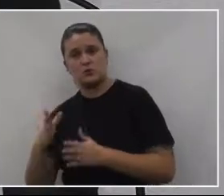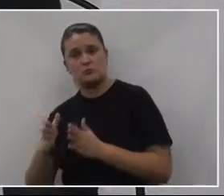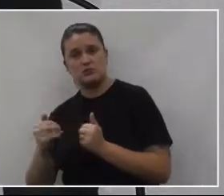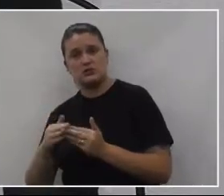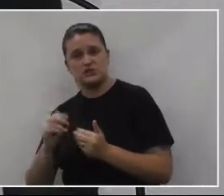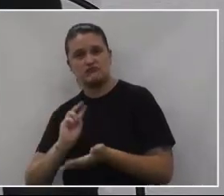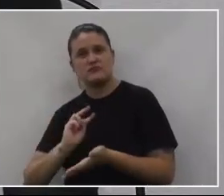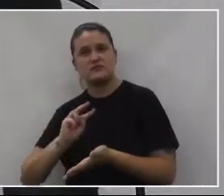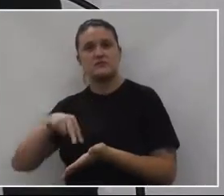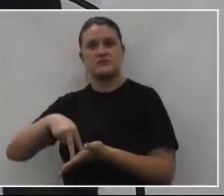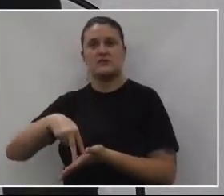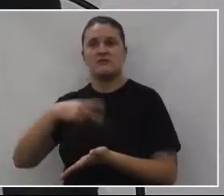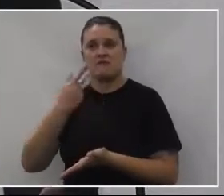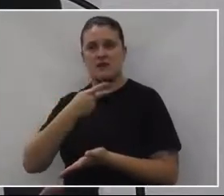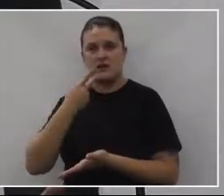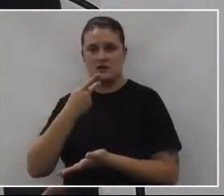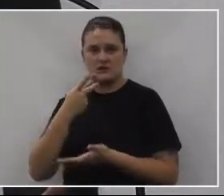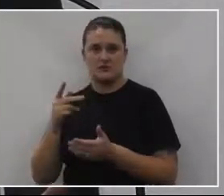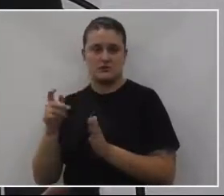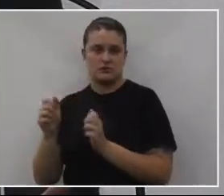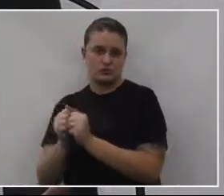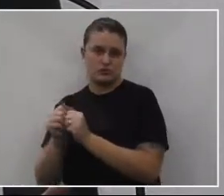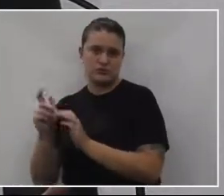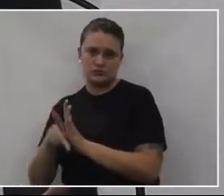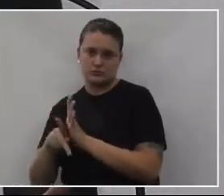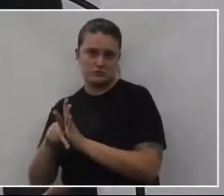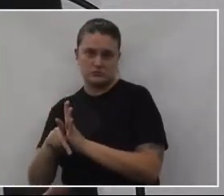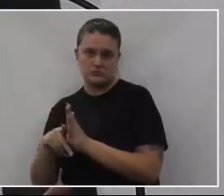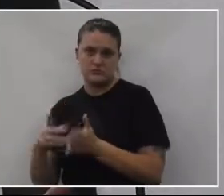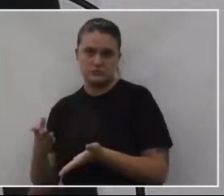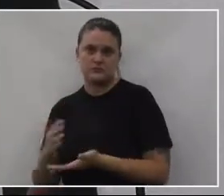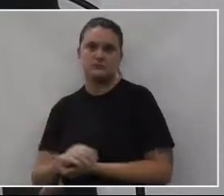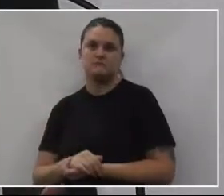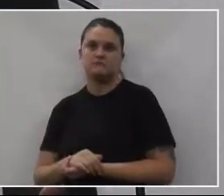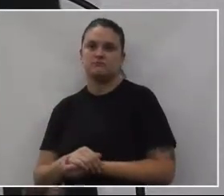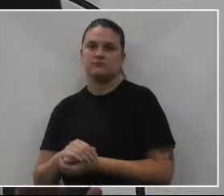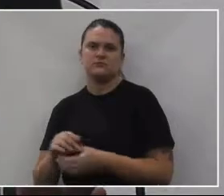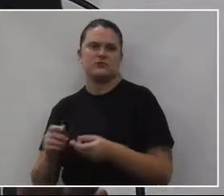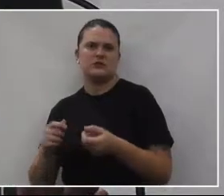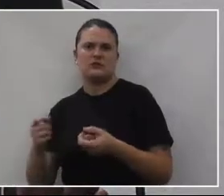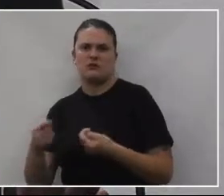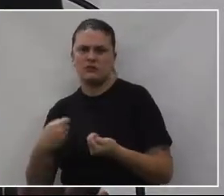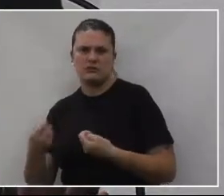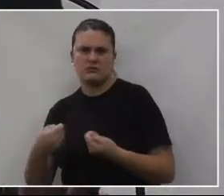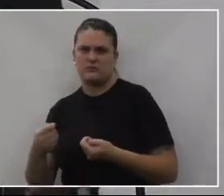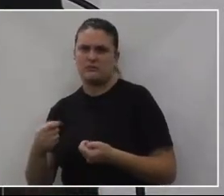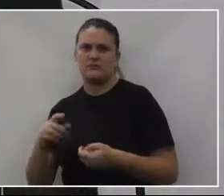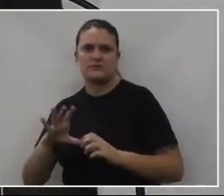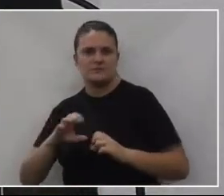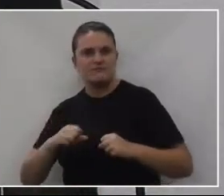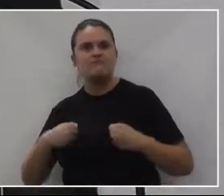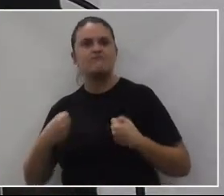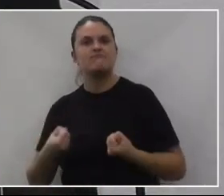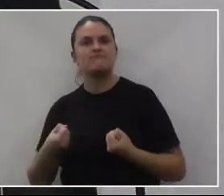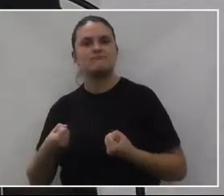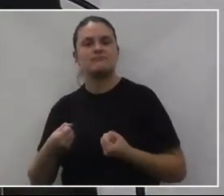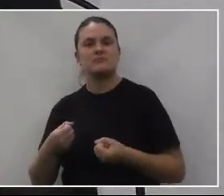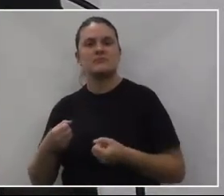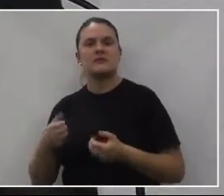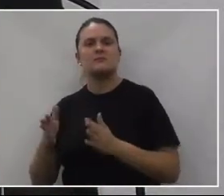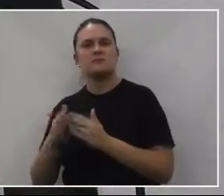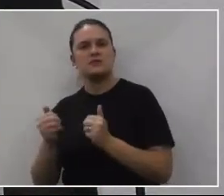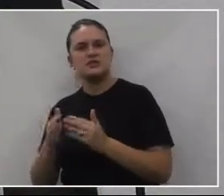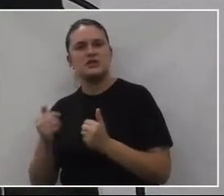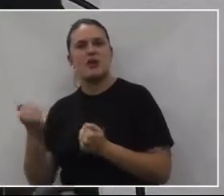projeto, que vai ser lançado em conjunto, independente, inclusive, de orçamento. E nós vamos no peito e na raça esse ano mesmo, né, contando com